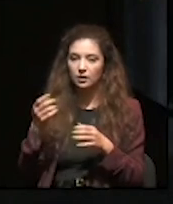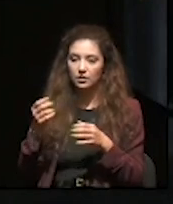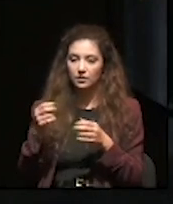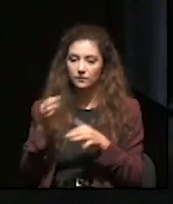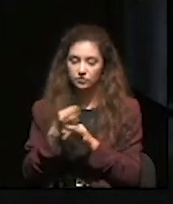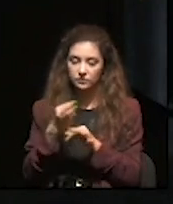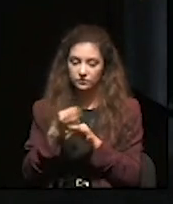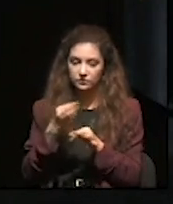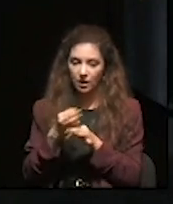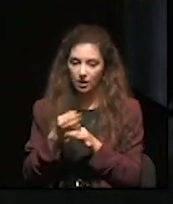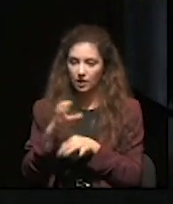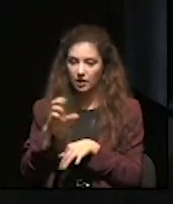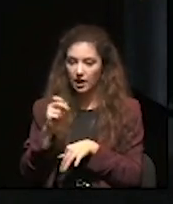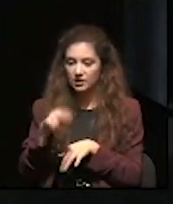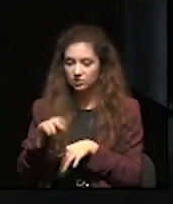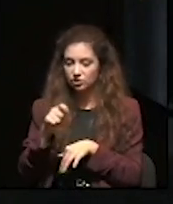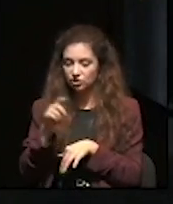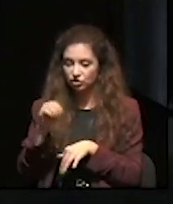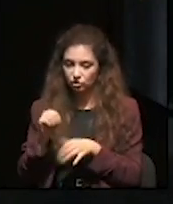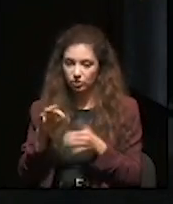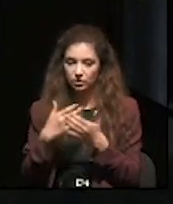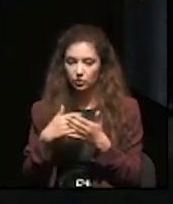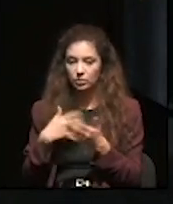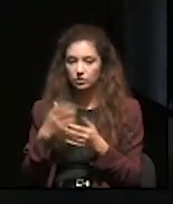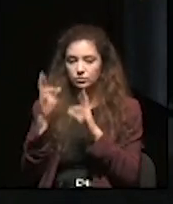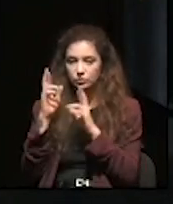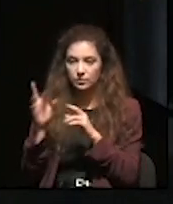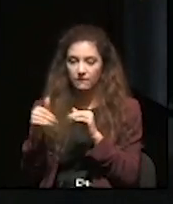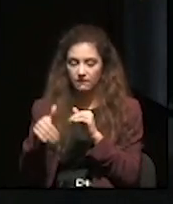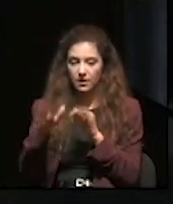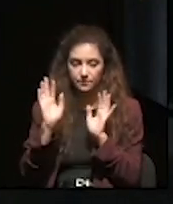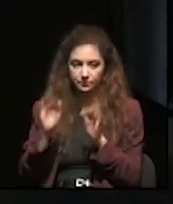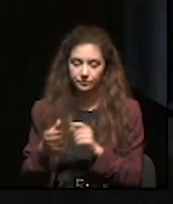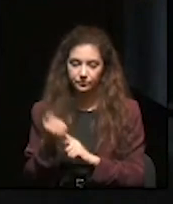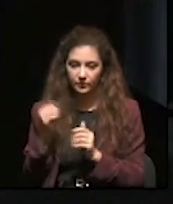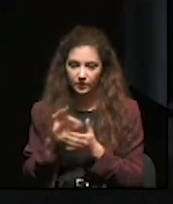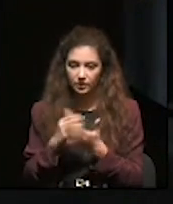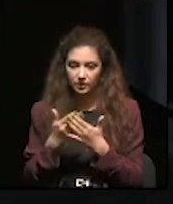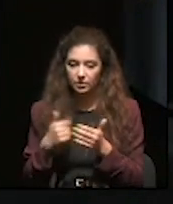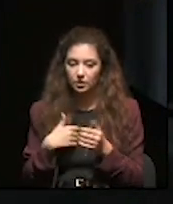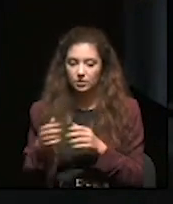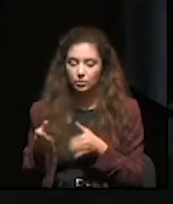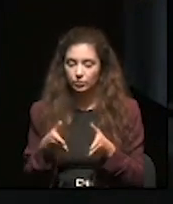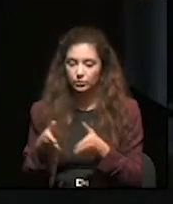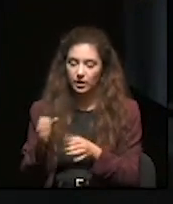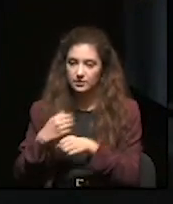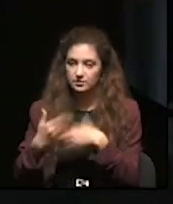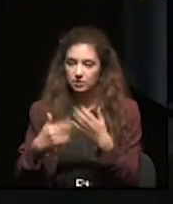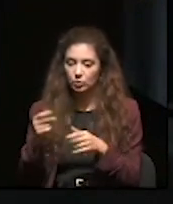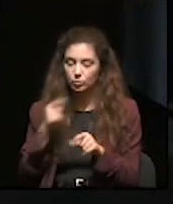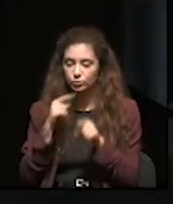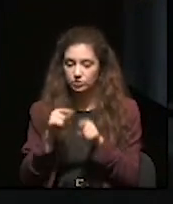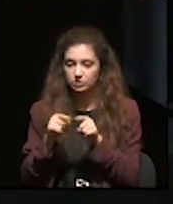LIVRE sauda com um voto que esperamos que seja apreciado este mês pela Assembleia. É esta a cidade e o país que devem guiar a nossa ação política,